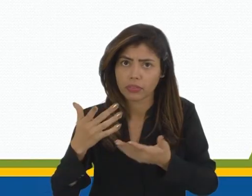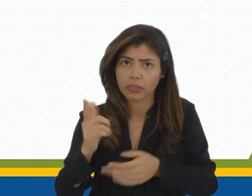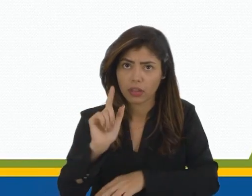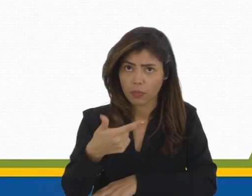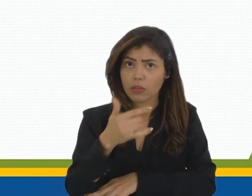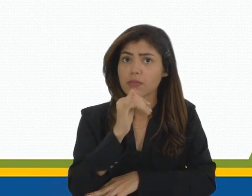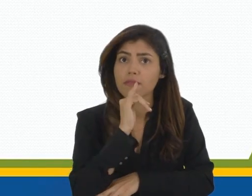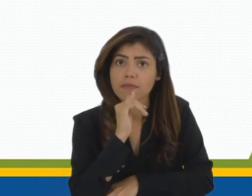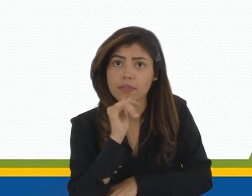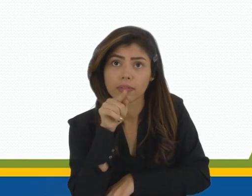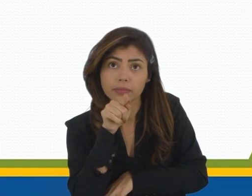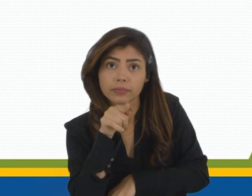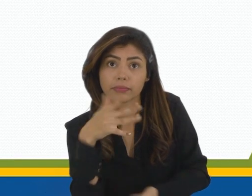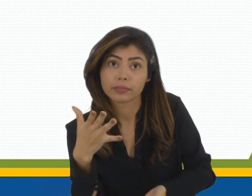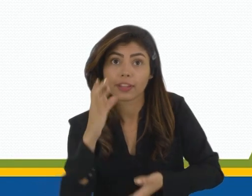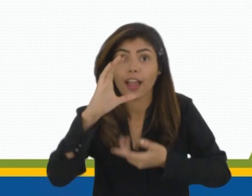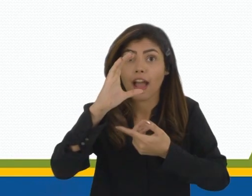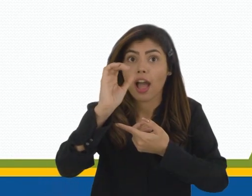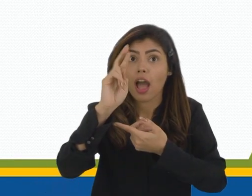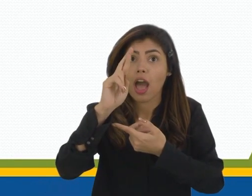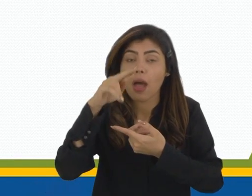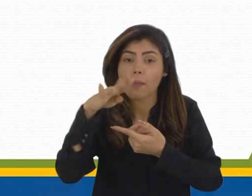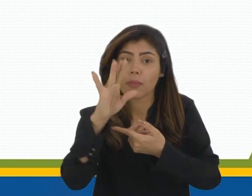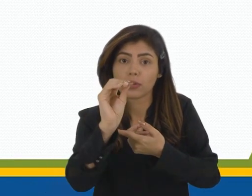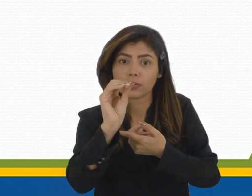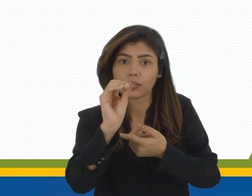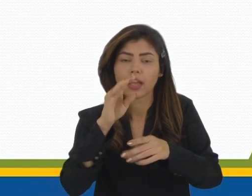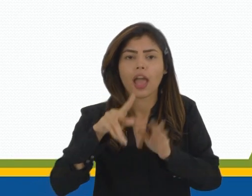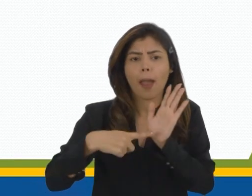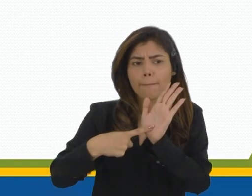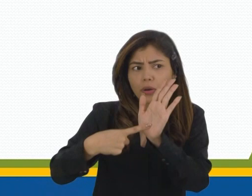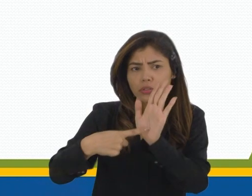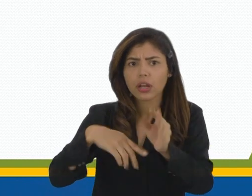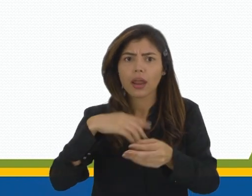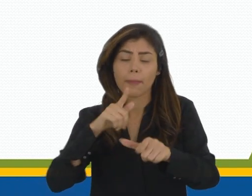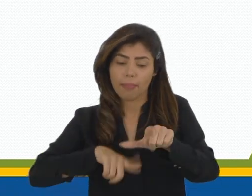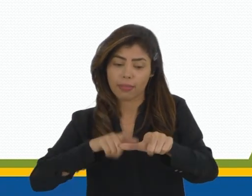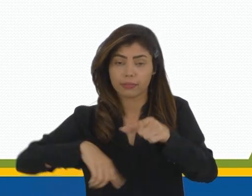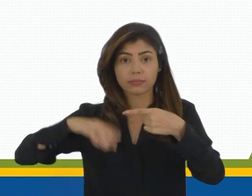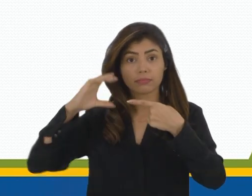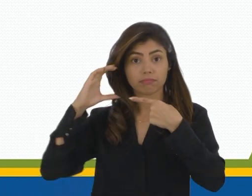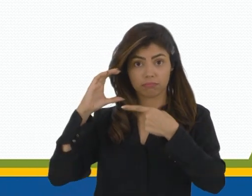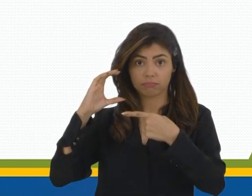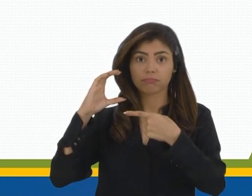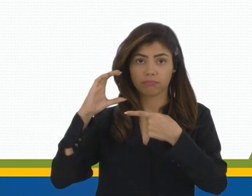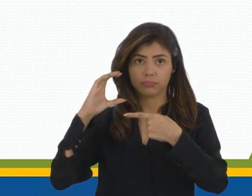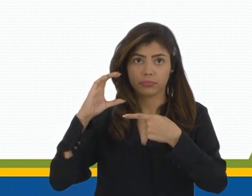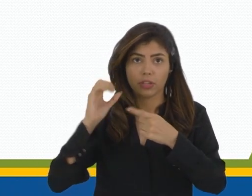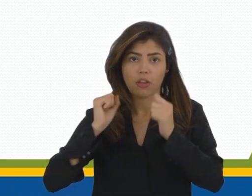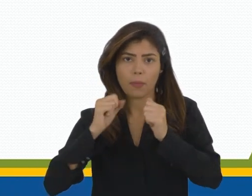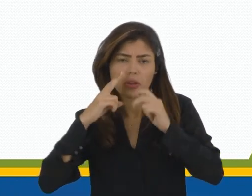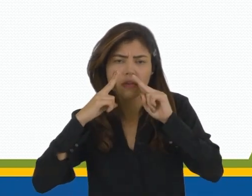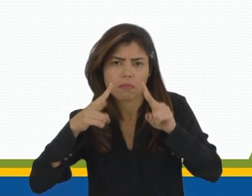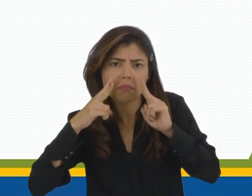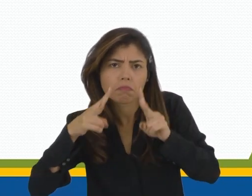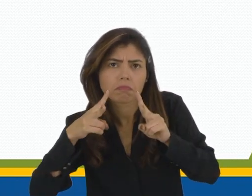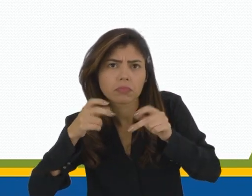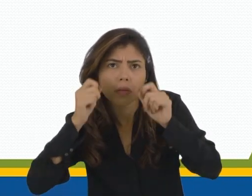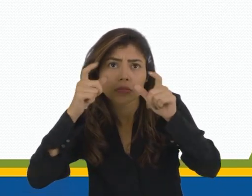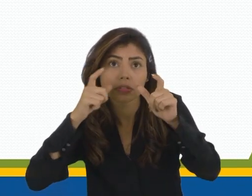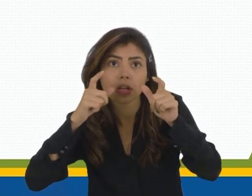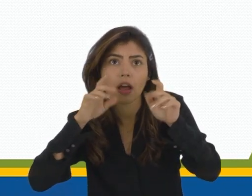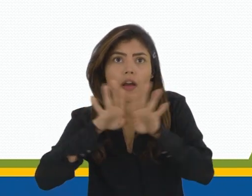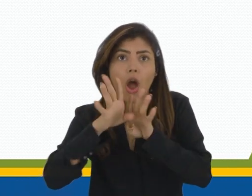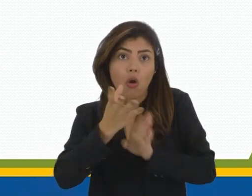para vocês ali do carbono. O carbono ele é representado pela letra C. Vocês podem observar ali em cima